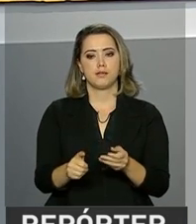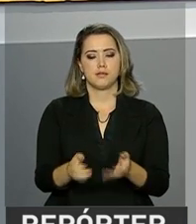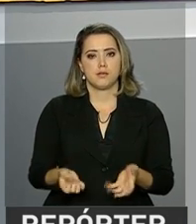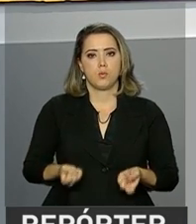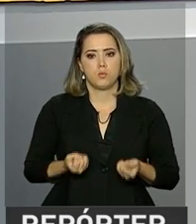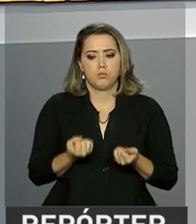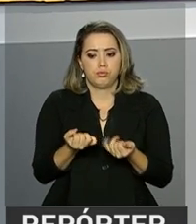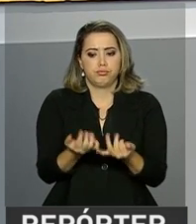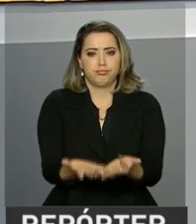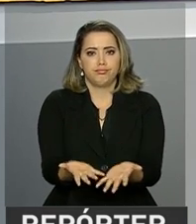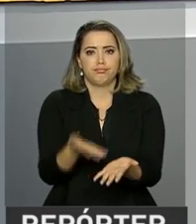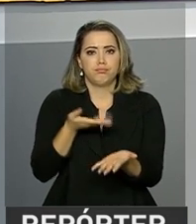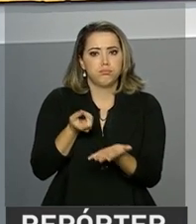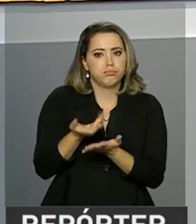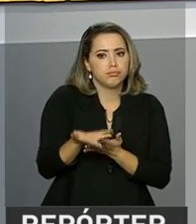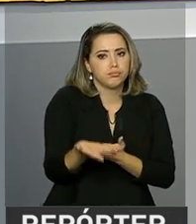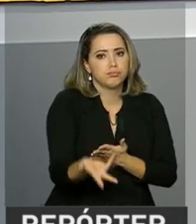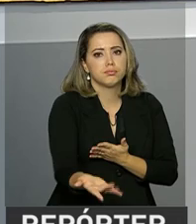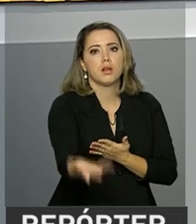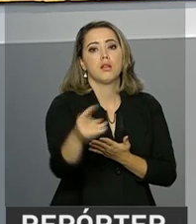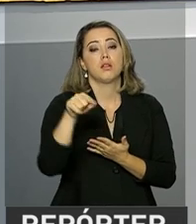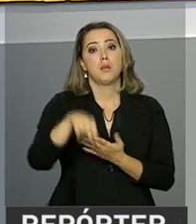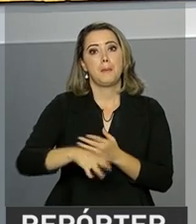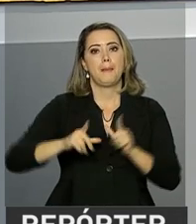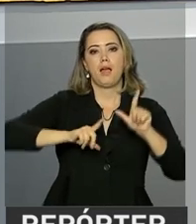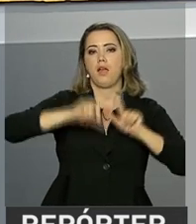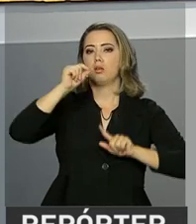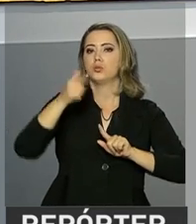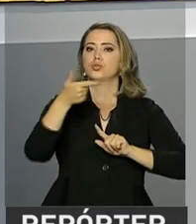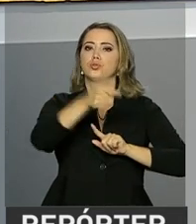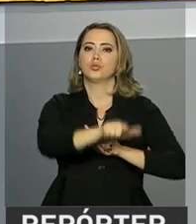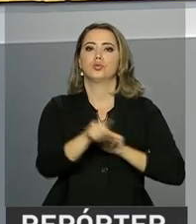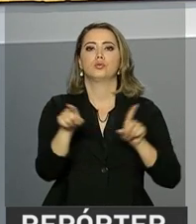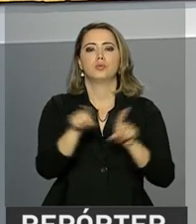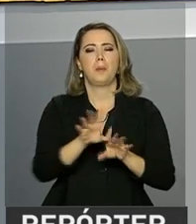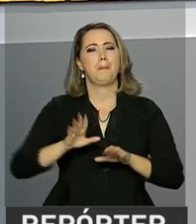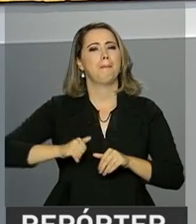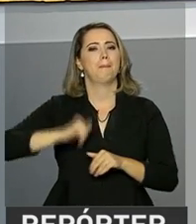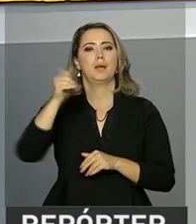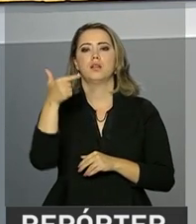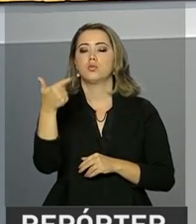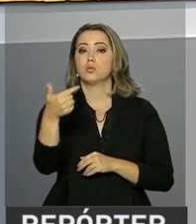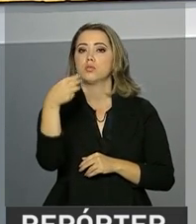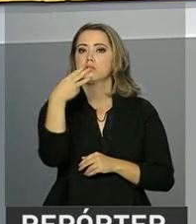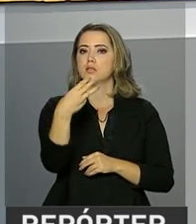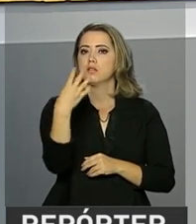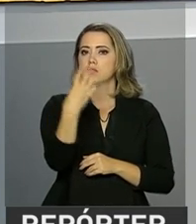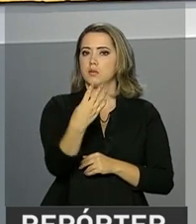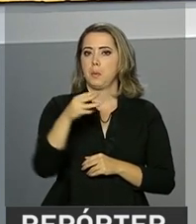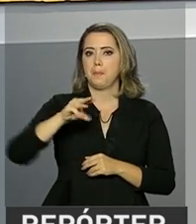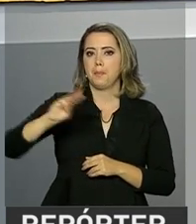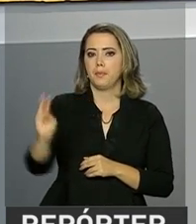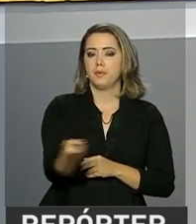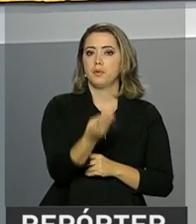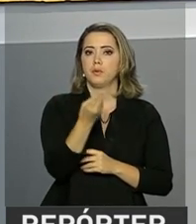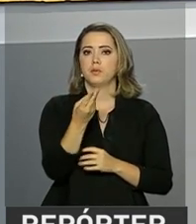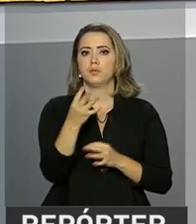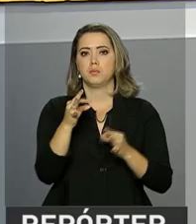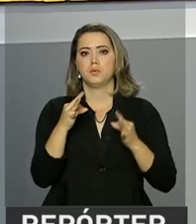grãos 2016-2017 baterá recorde e será superior a 234